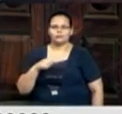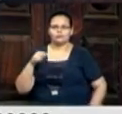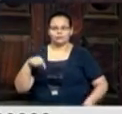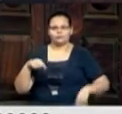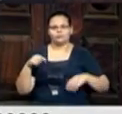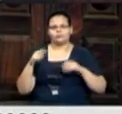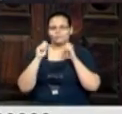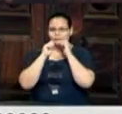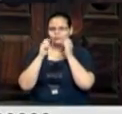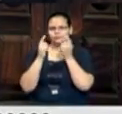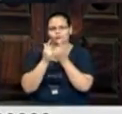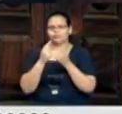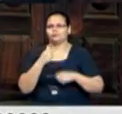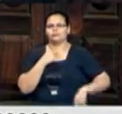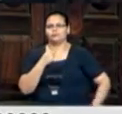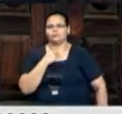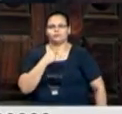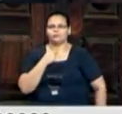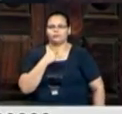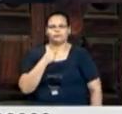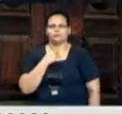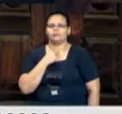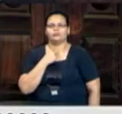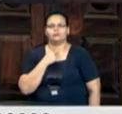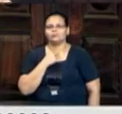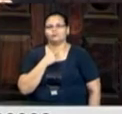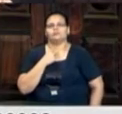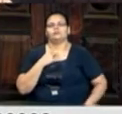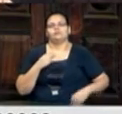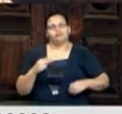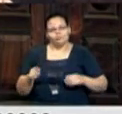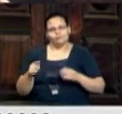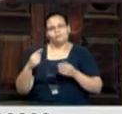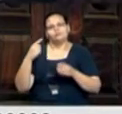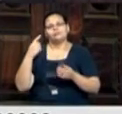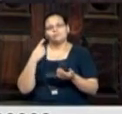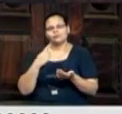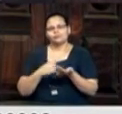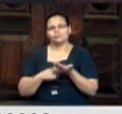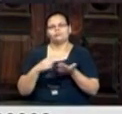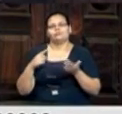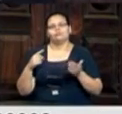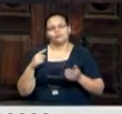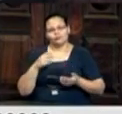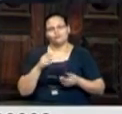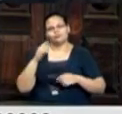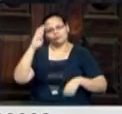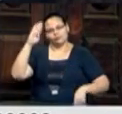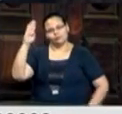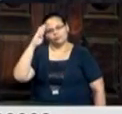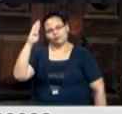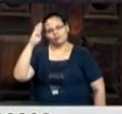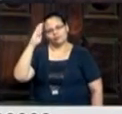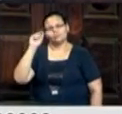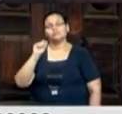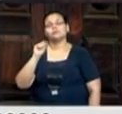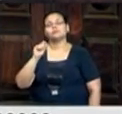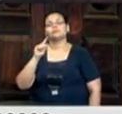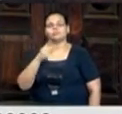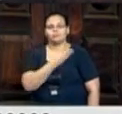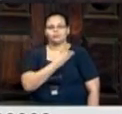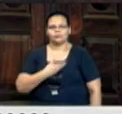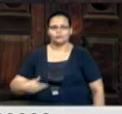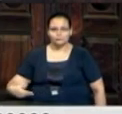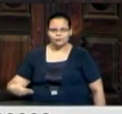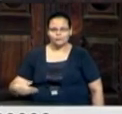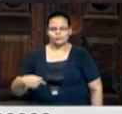Esta casa, não pode de forma alguma compactuar, principalmente com o que o governo do